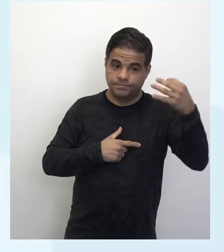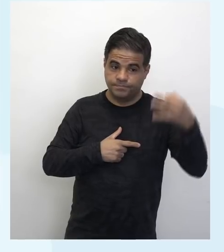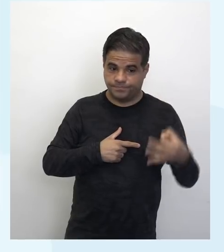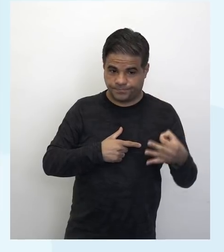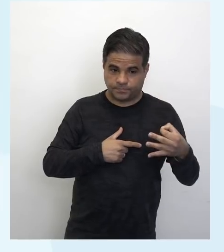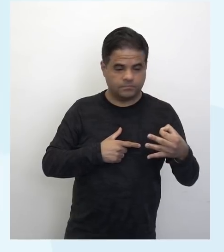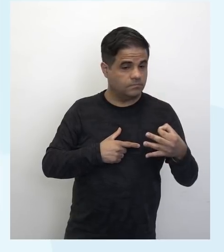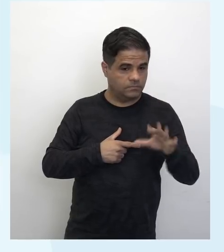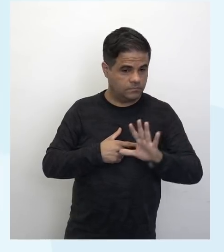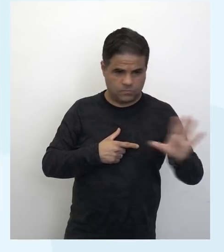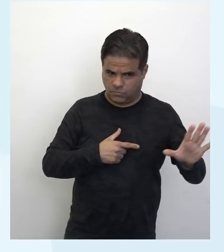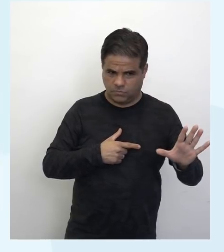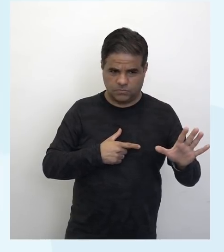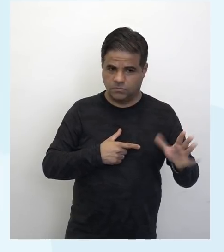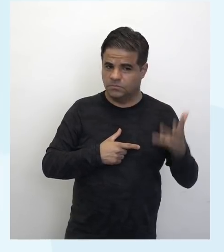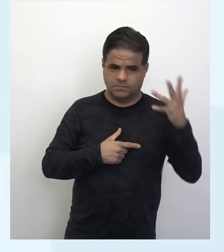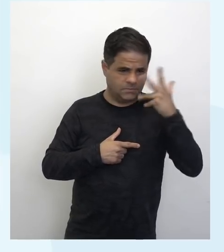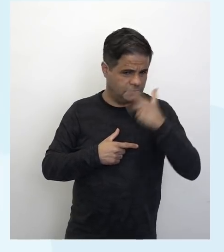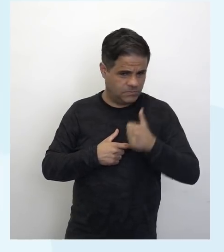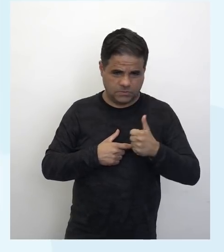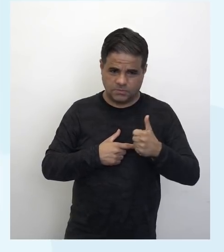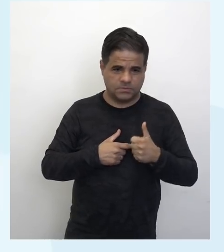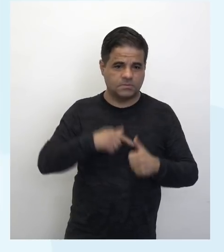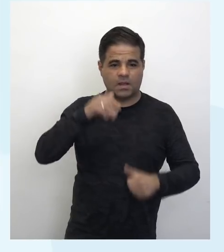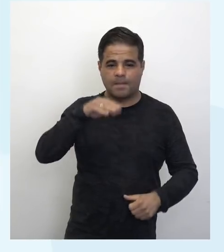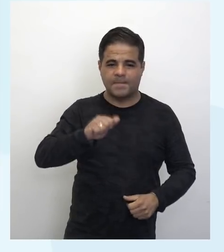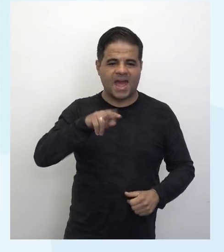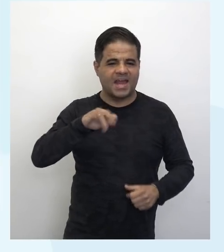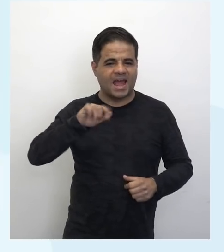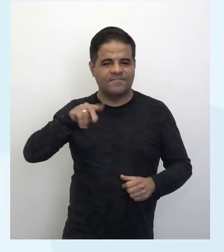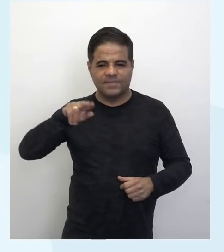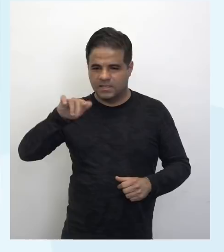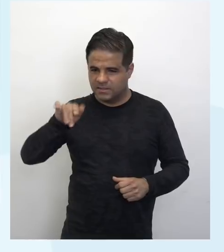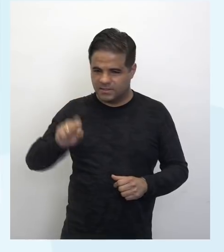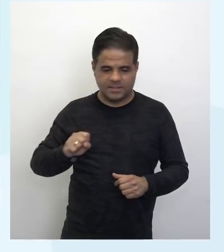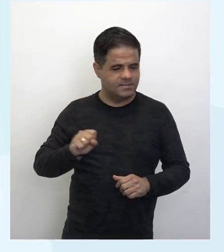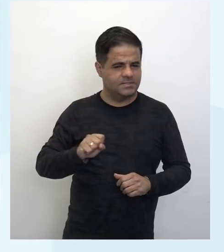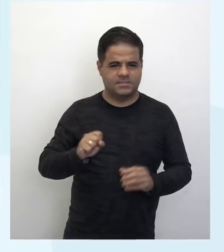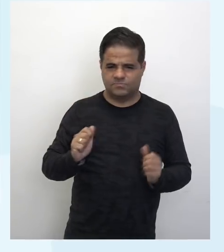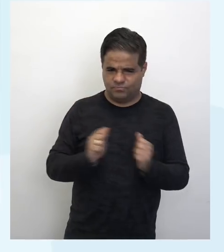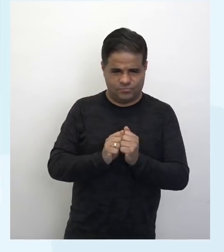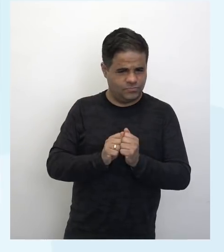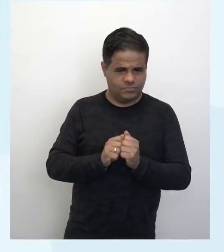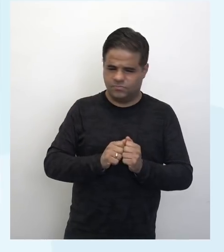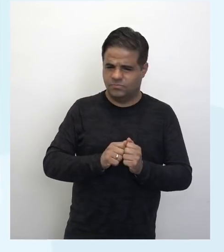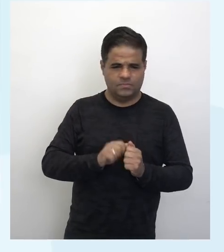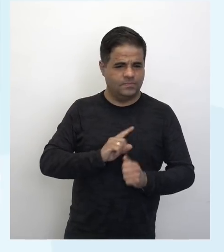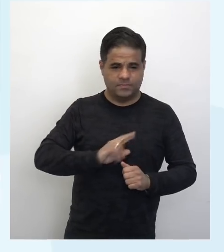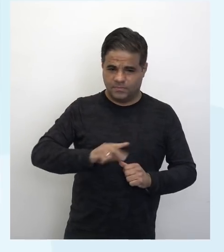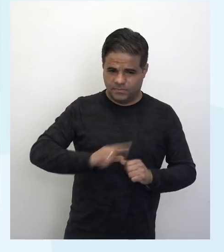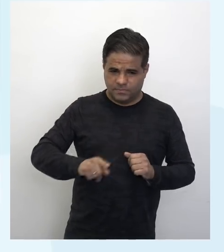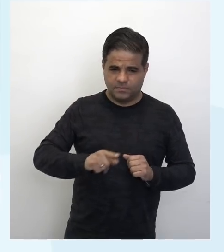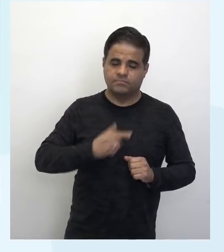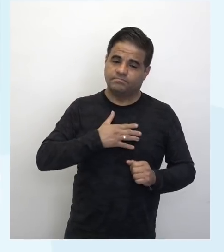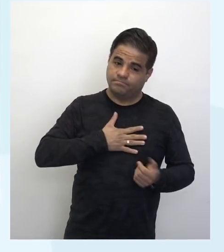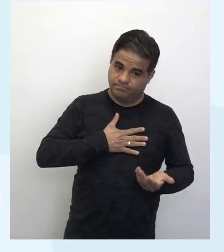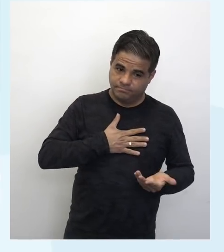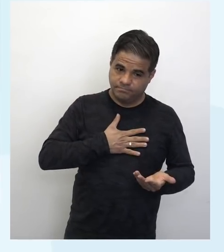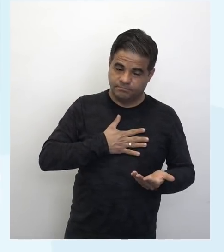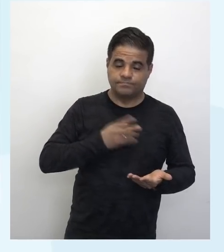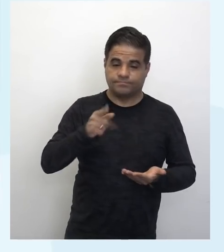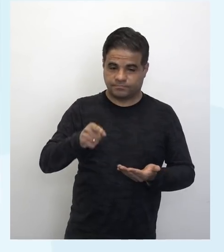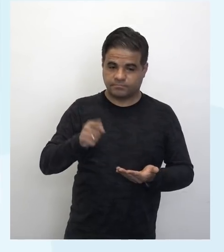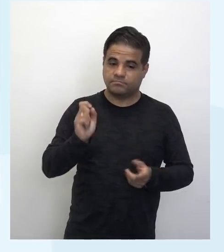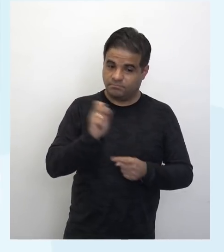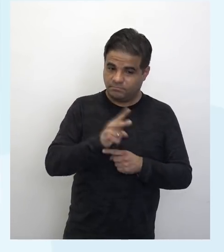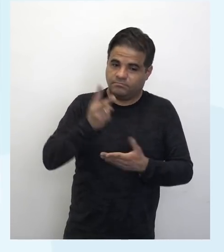certa. Só somos maravilhosas e lindas, mas não maravilhindas. Mas não maravilhindas. Muito bom, gosto assim. E aí, essa proposição se